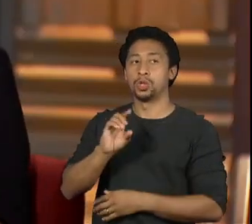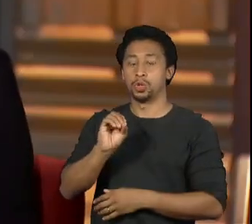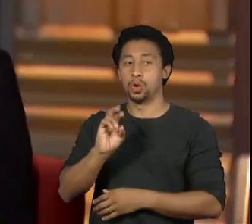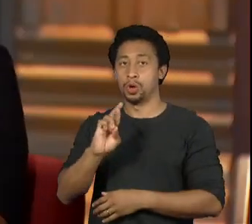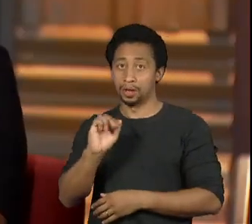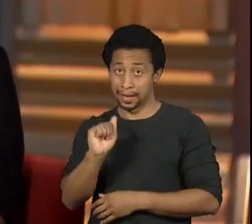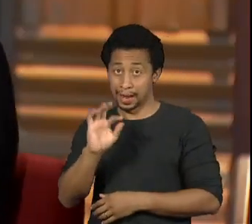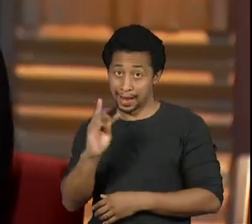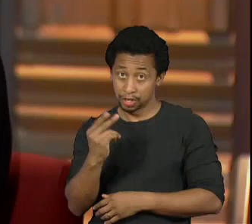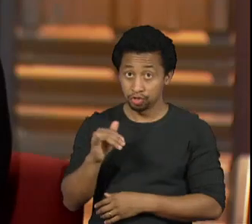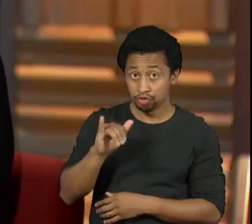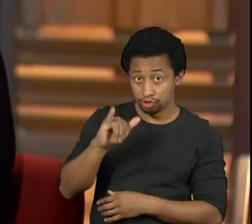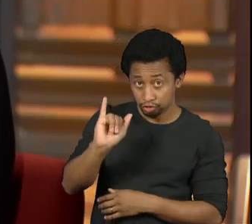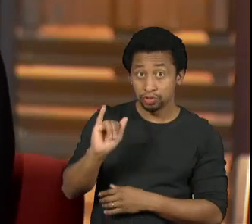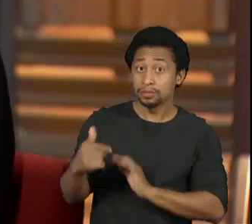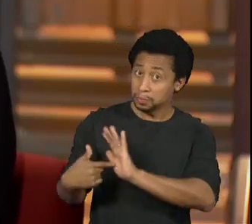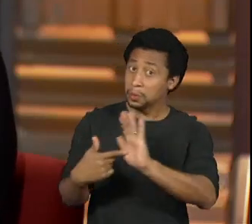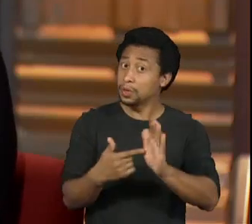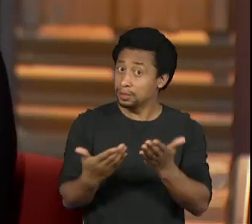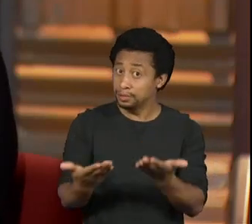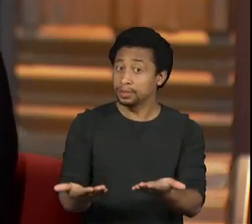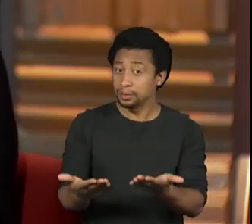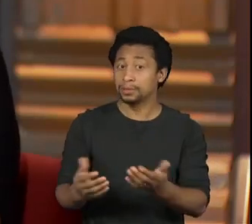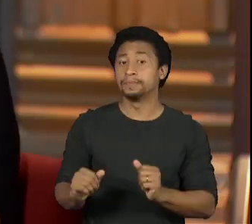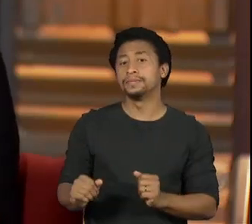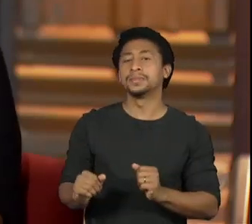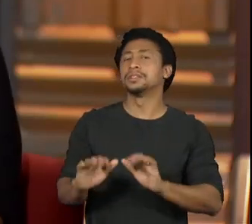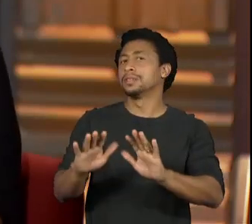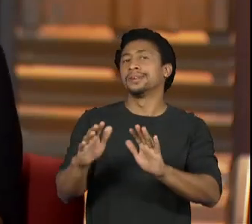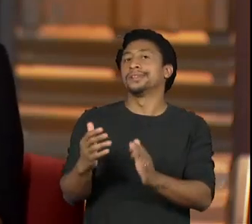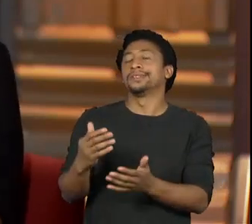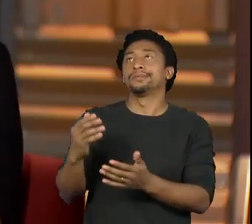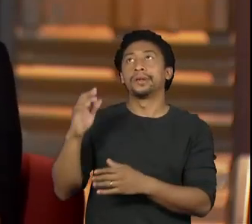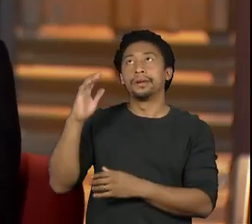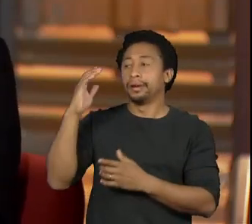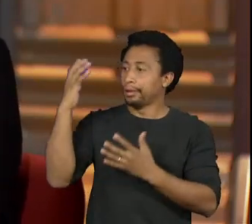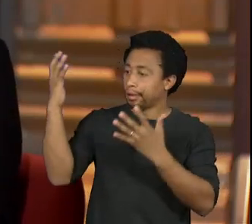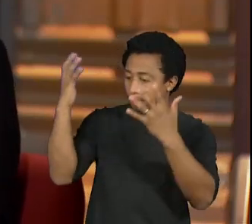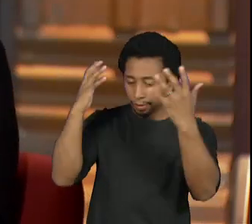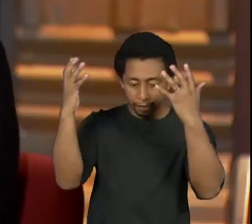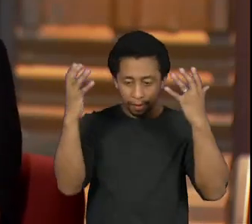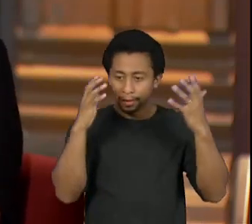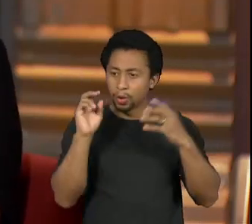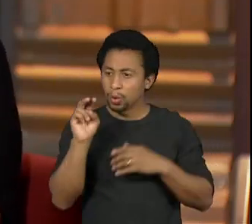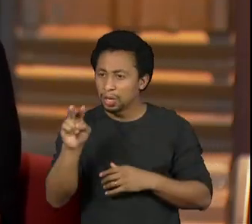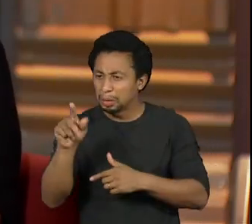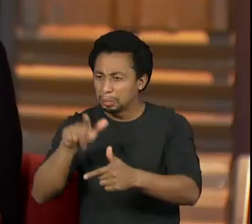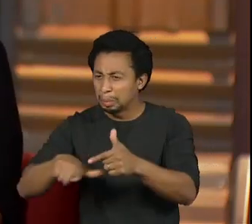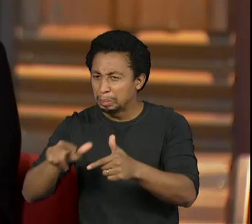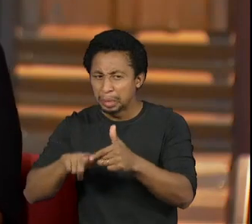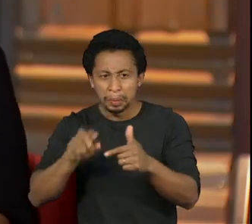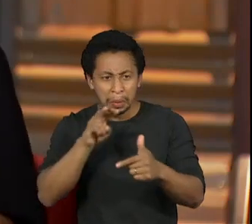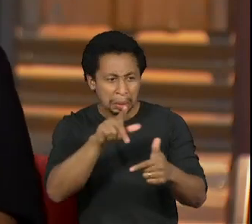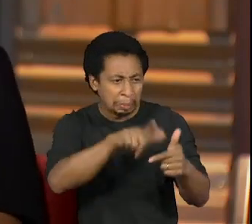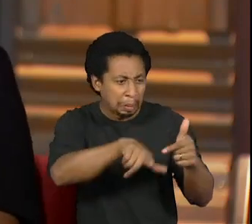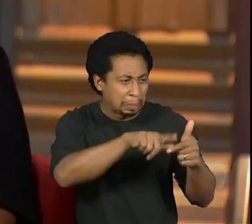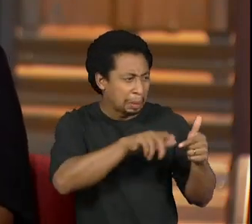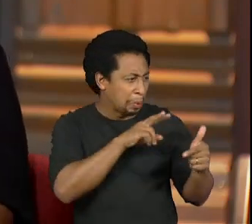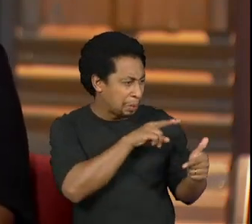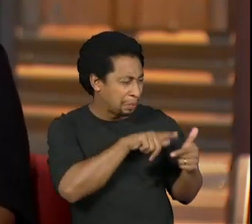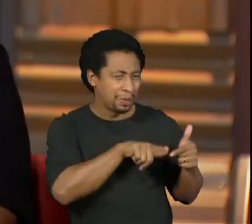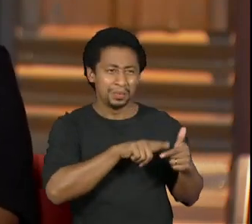também não pode apenas olhar para aquilo que nos vezes peras fica ali nos